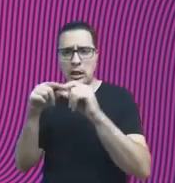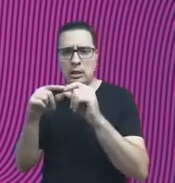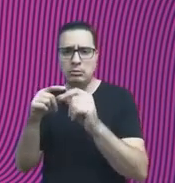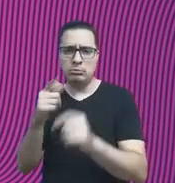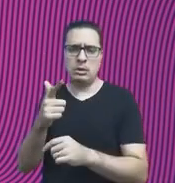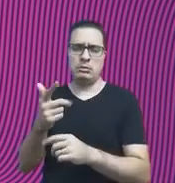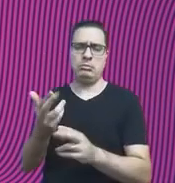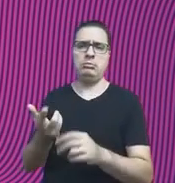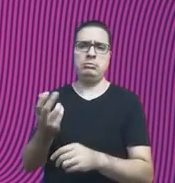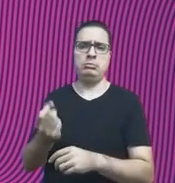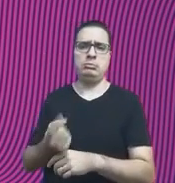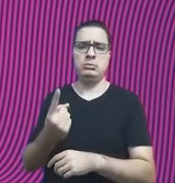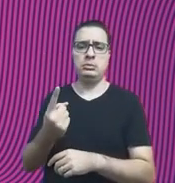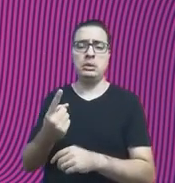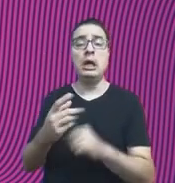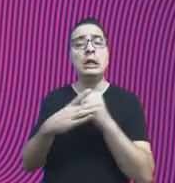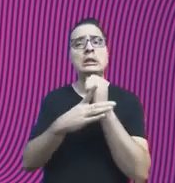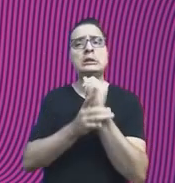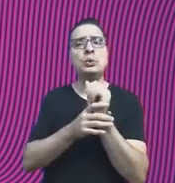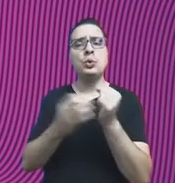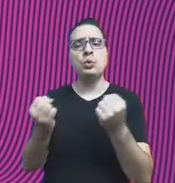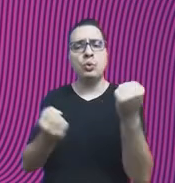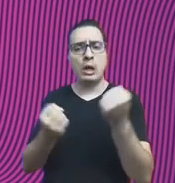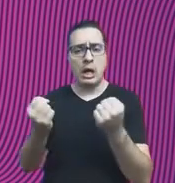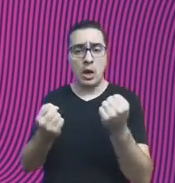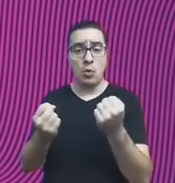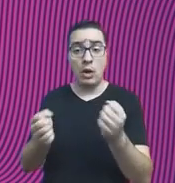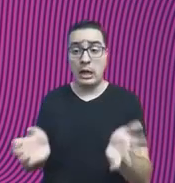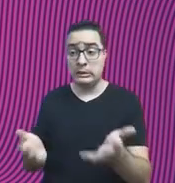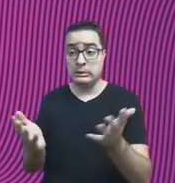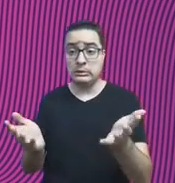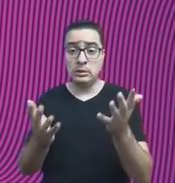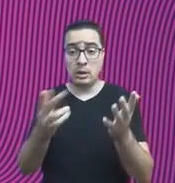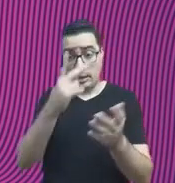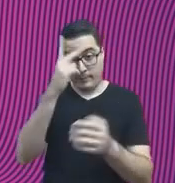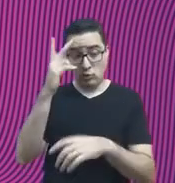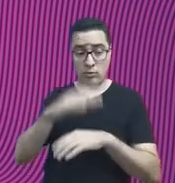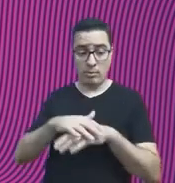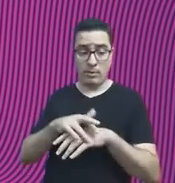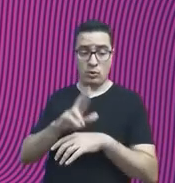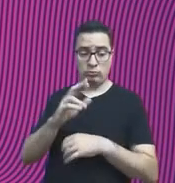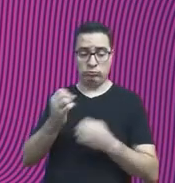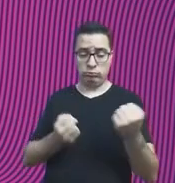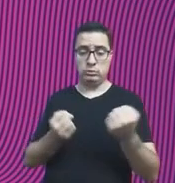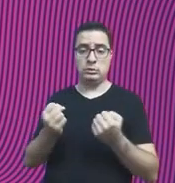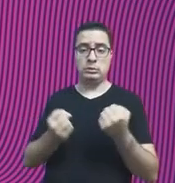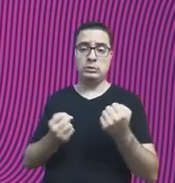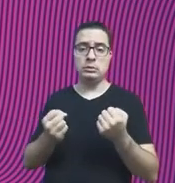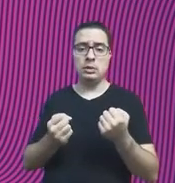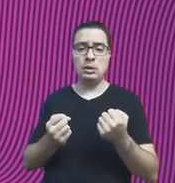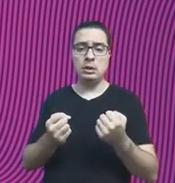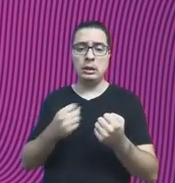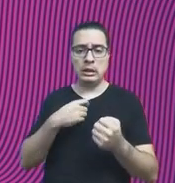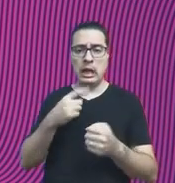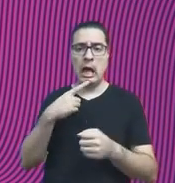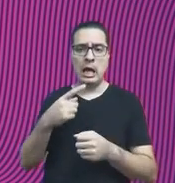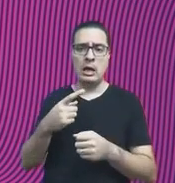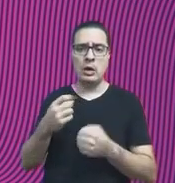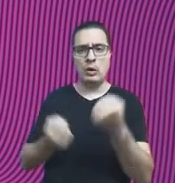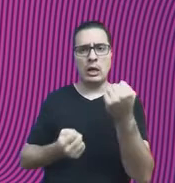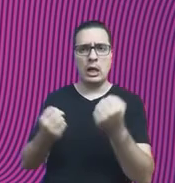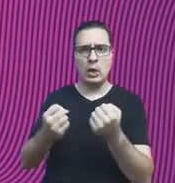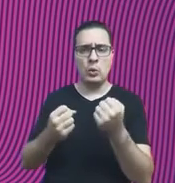estimula claramente a parte do motorista para dar garantia ao carro, e nós